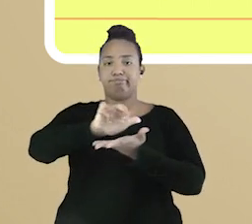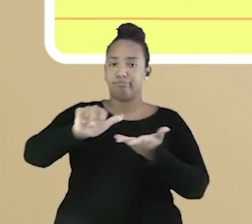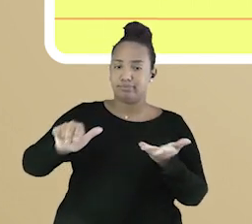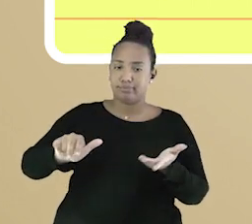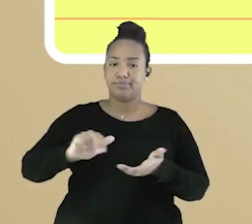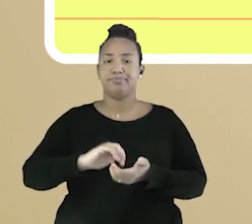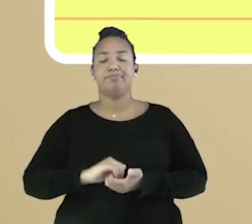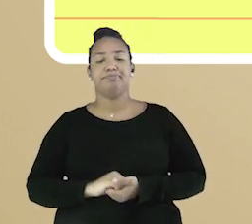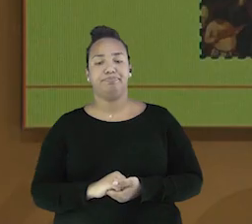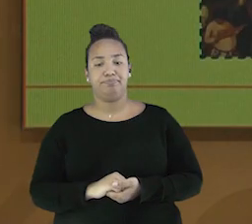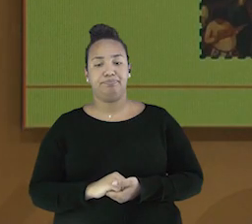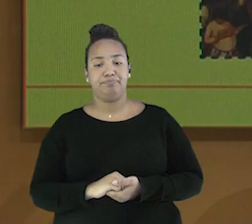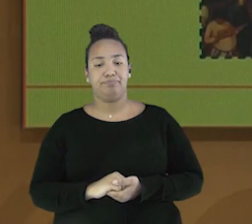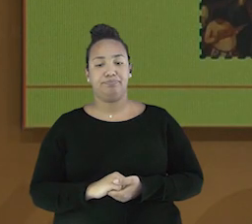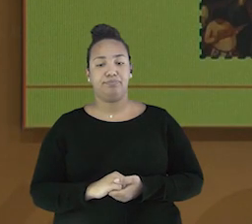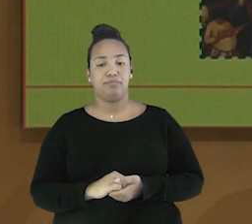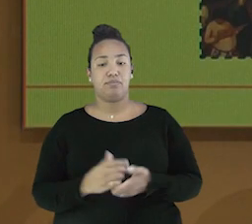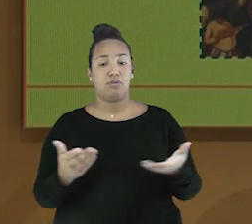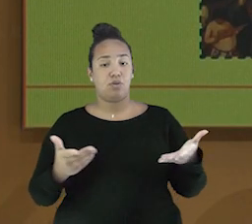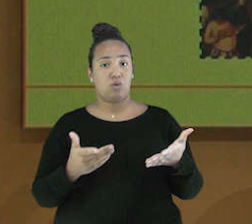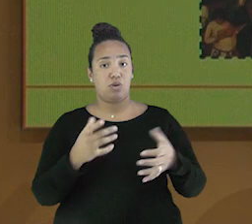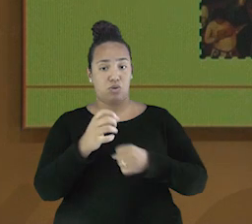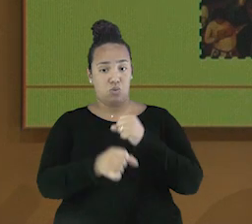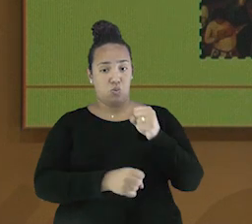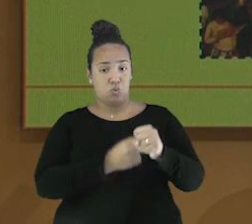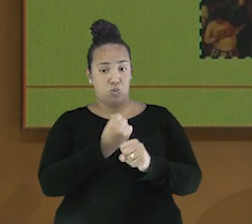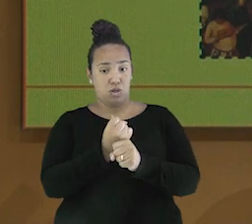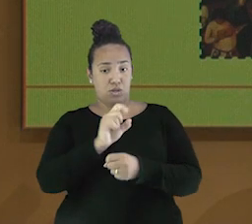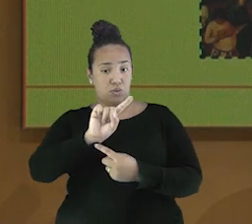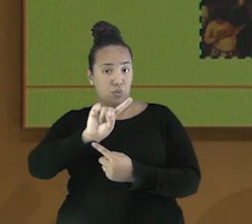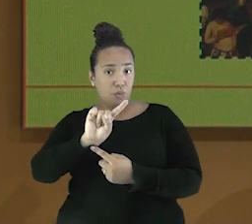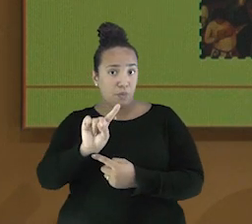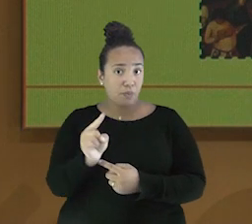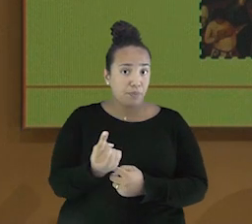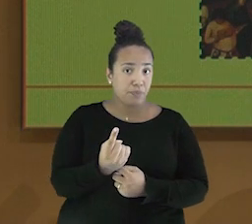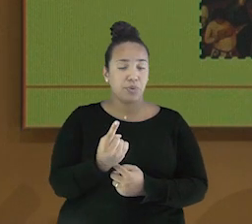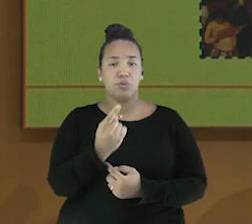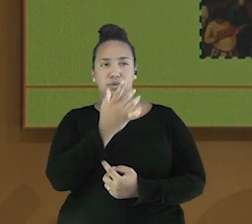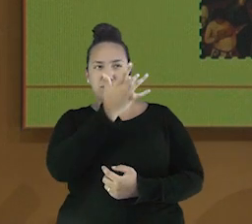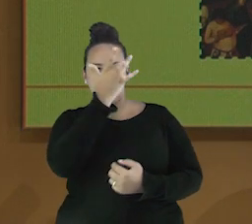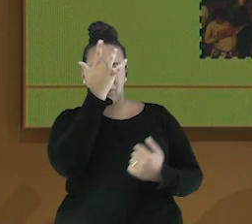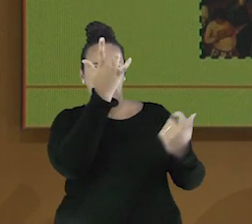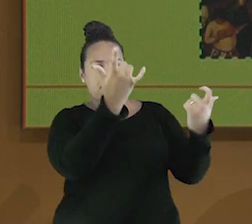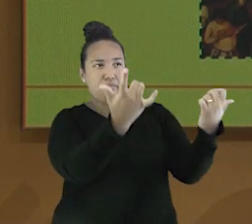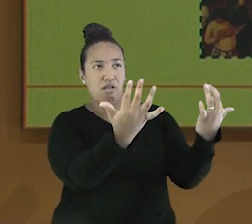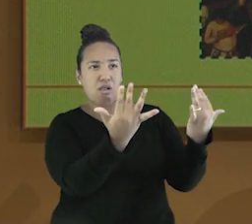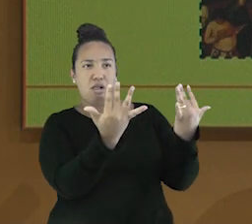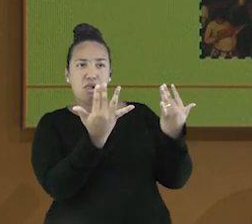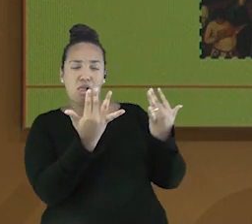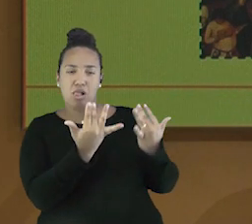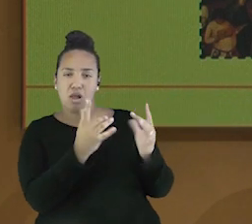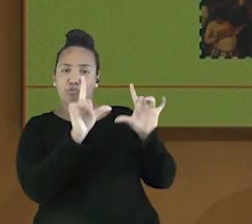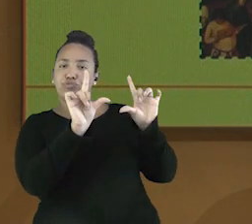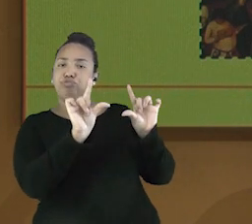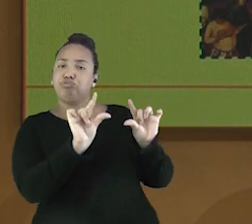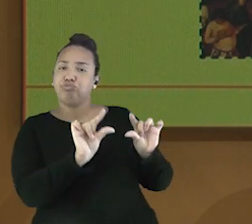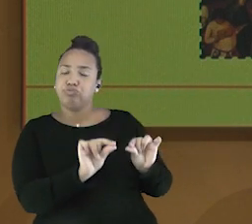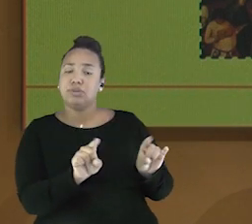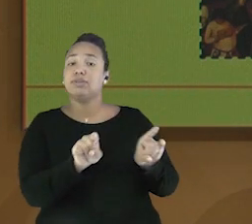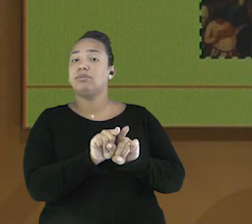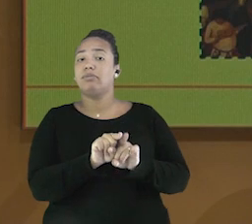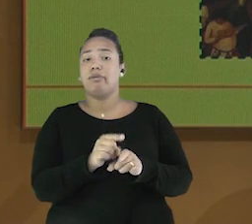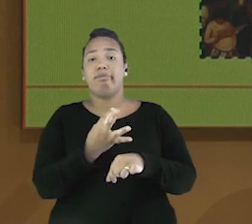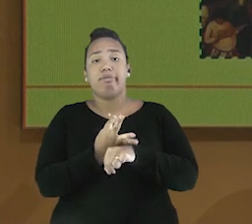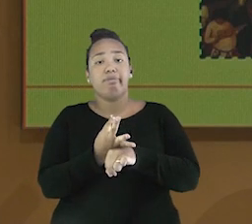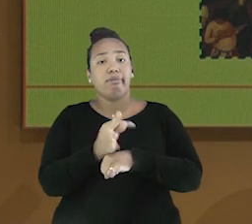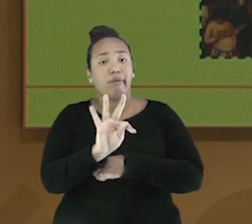feudo. A partir do ano 1000, a diminuição das invasões e as novas tecnologias de agricultura, como o arado,